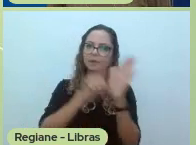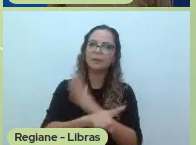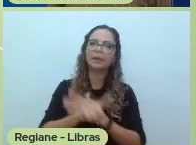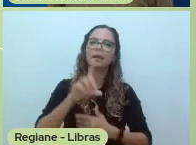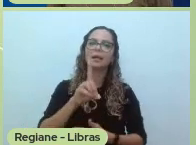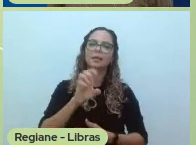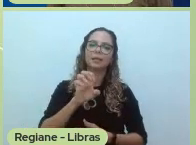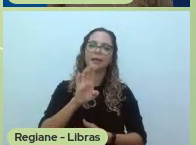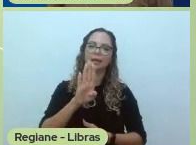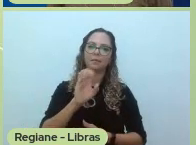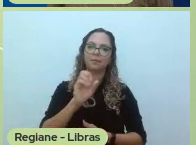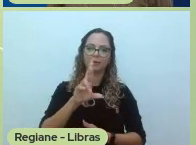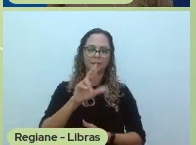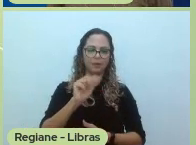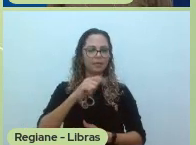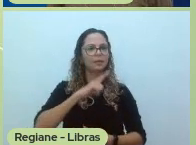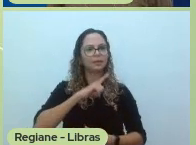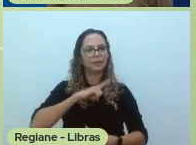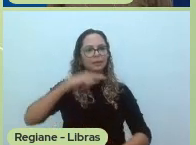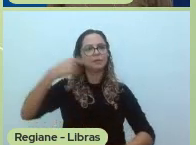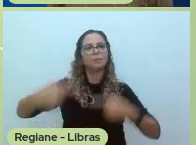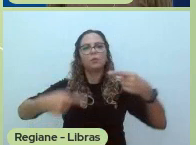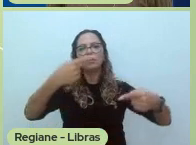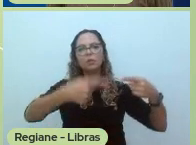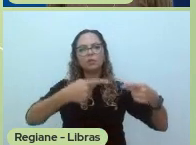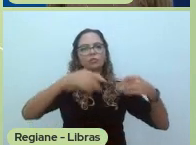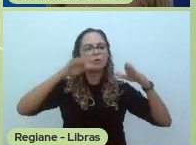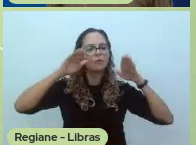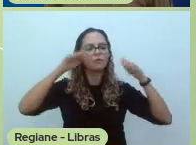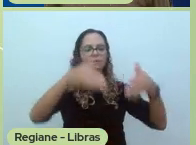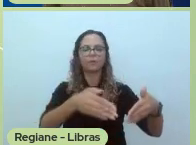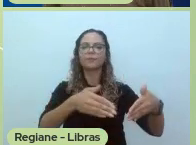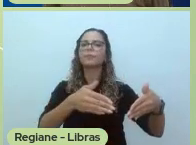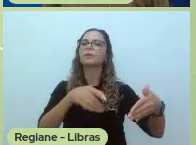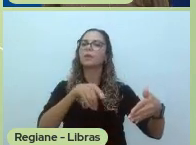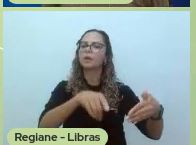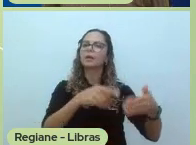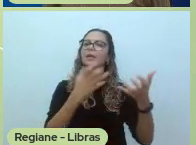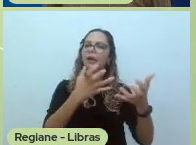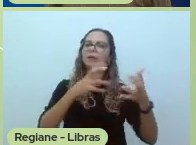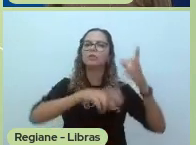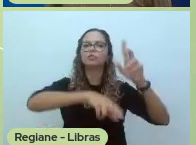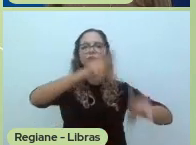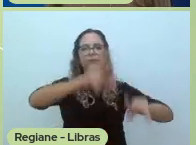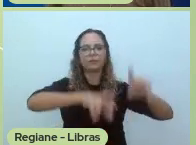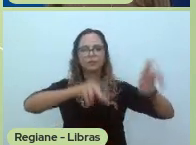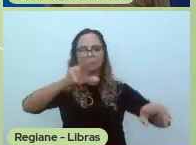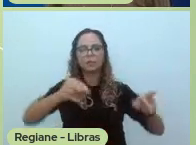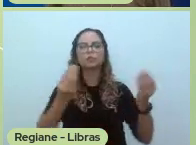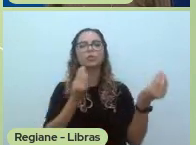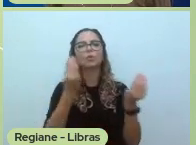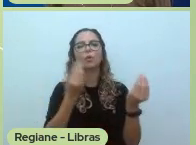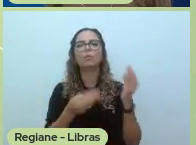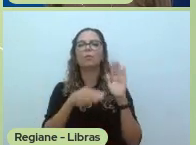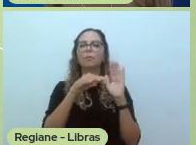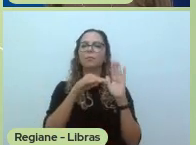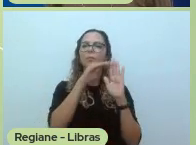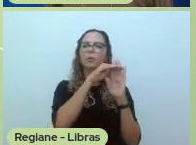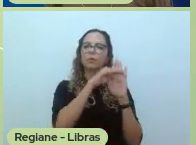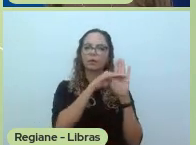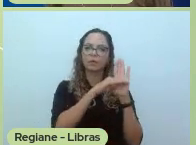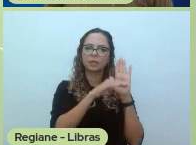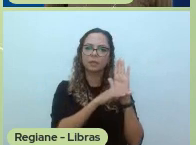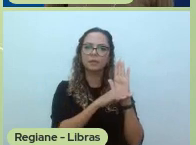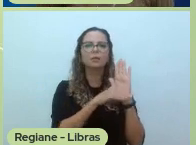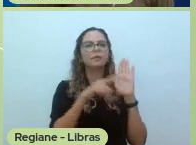têm desenvolvido nesse sentido de buscar a diversidade. Então, como é que são os programas de